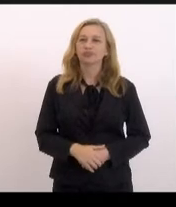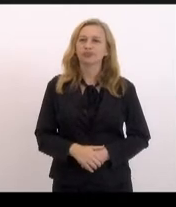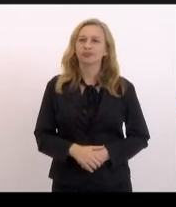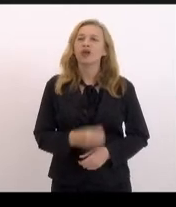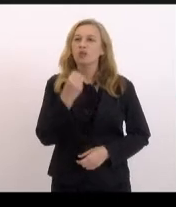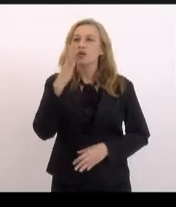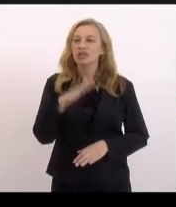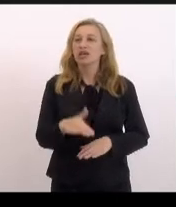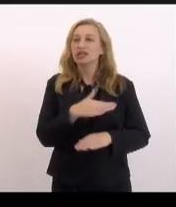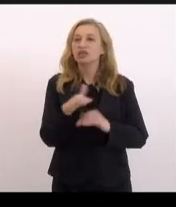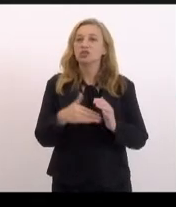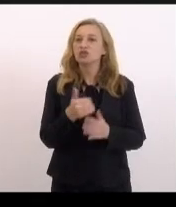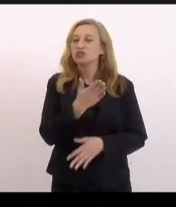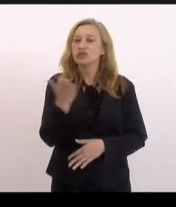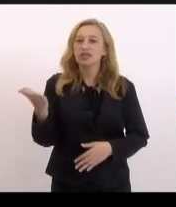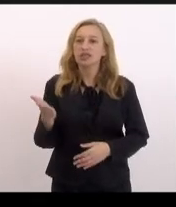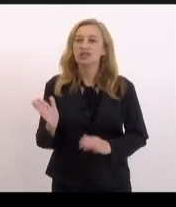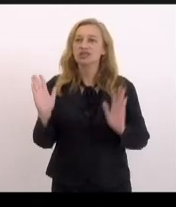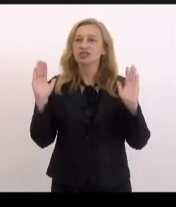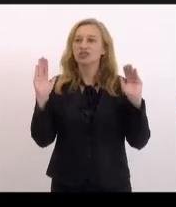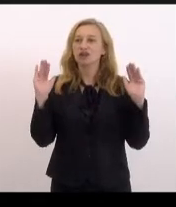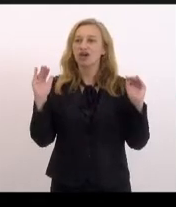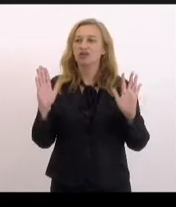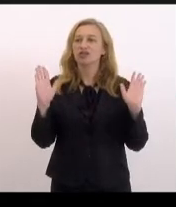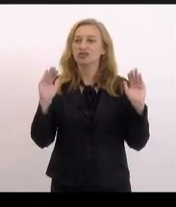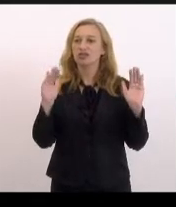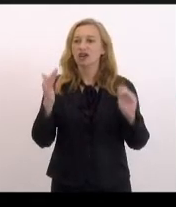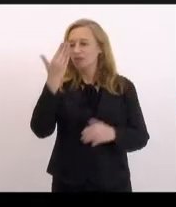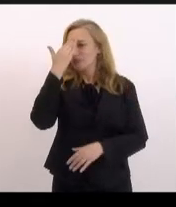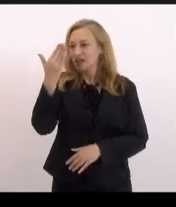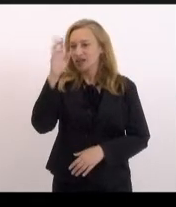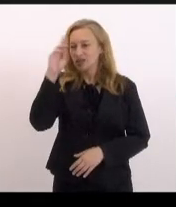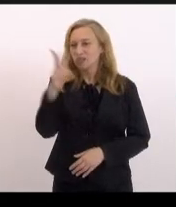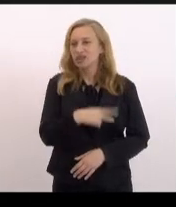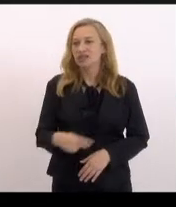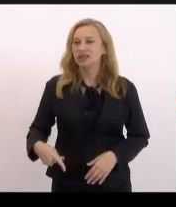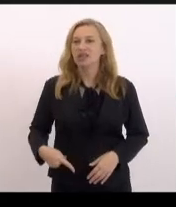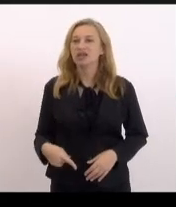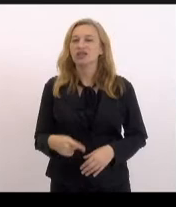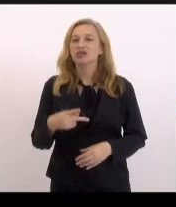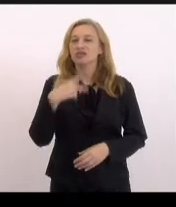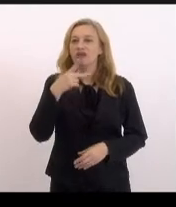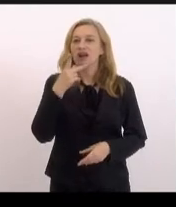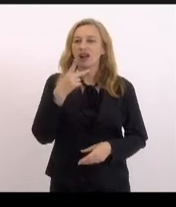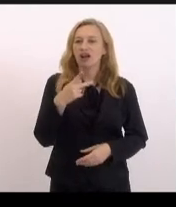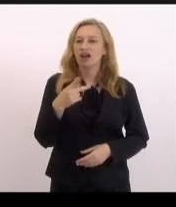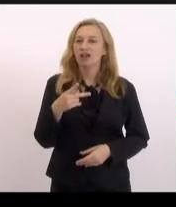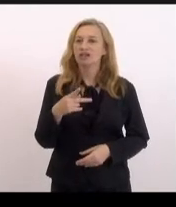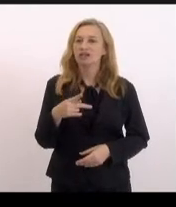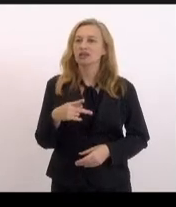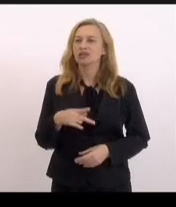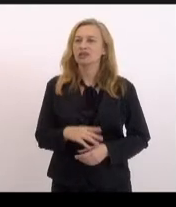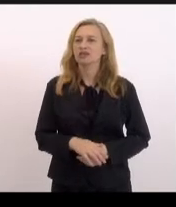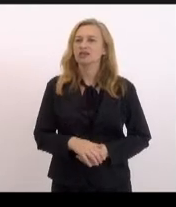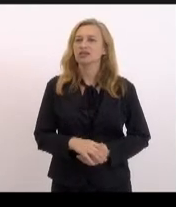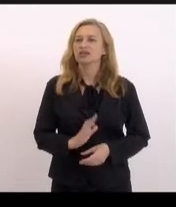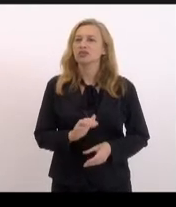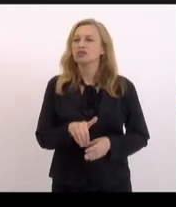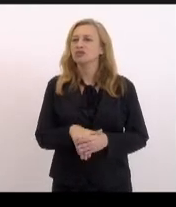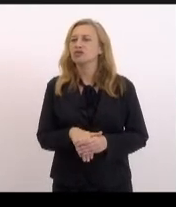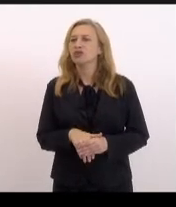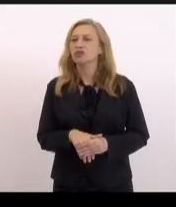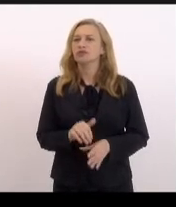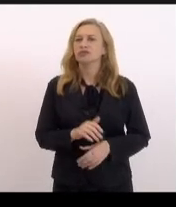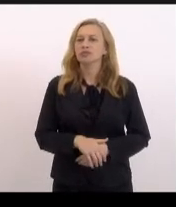Boa tarde a todas e todos. Okay. Boa tarde. Obrigada, presidente. Declaração. Boa tarde. Declaração.